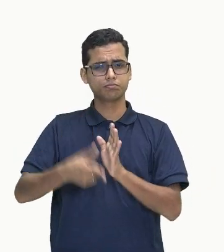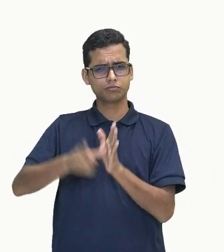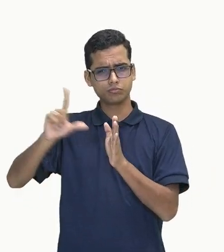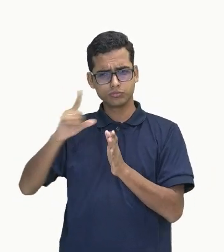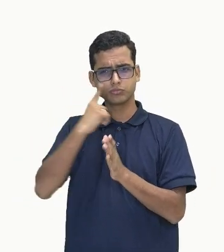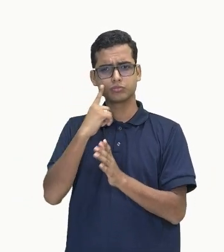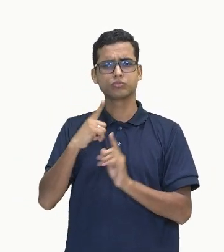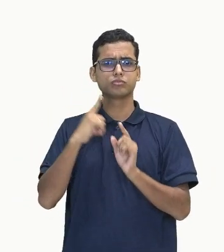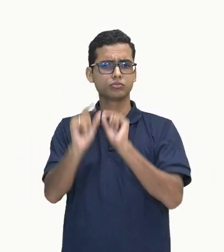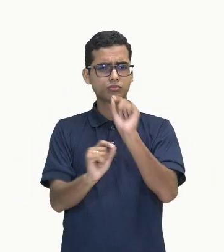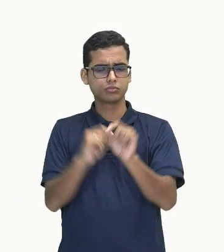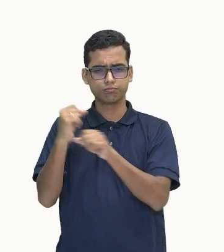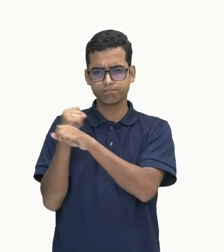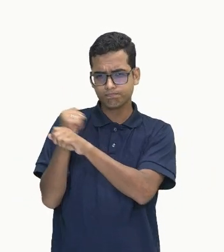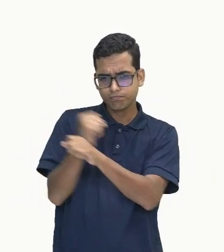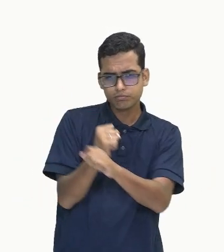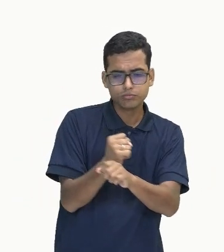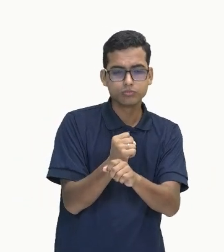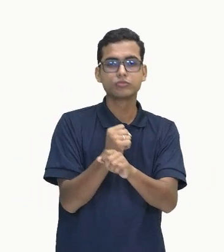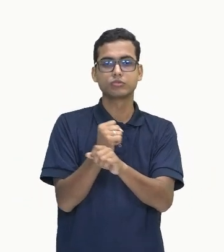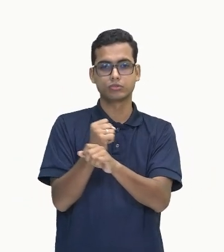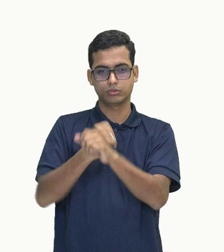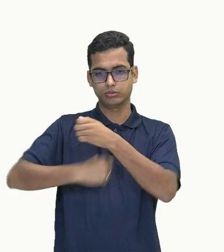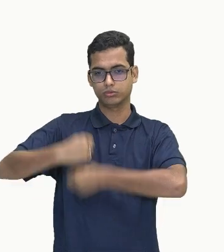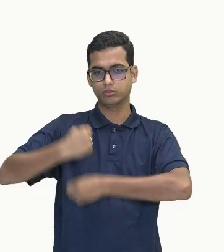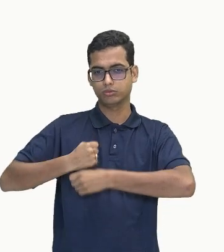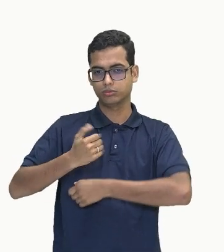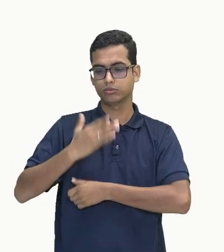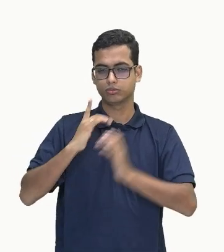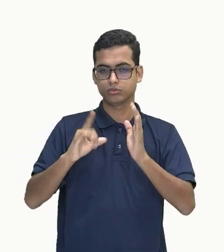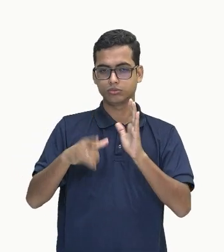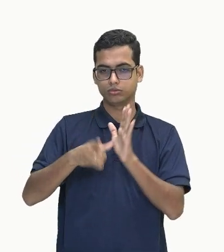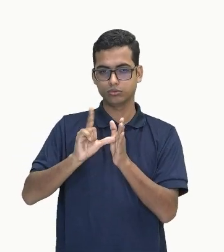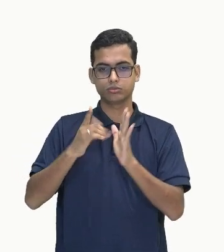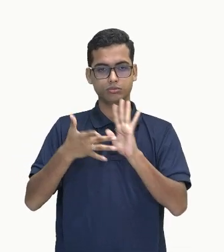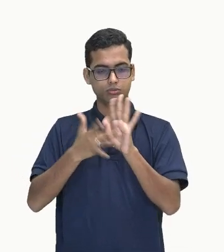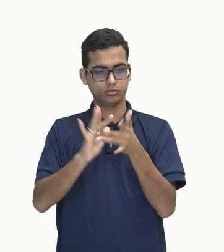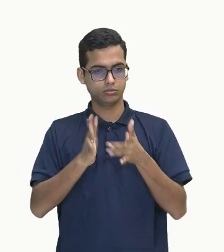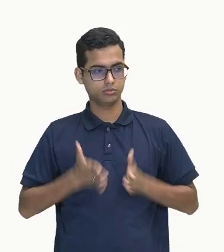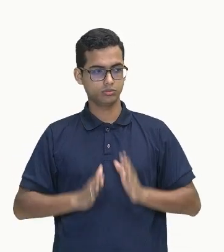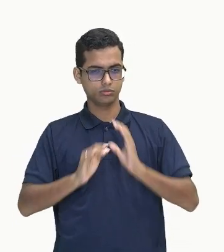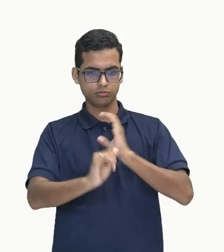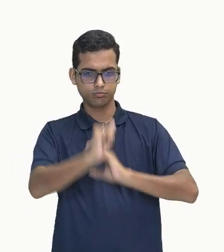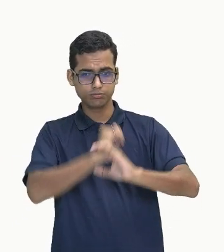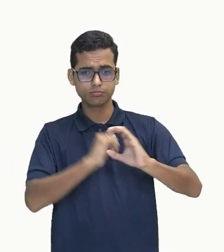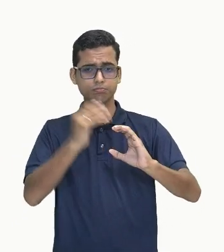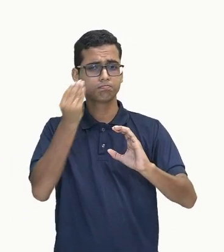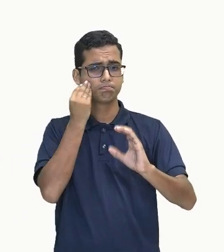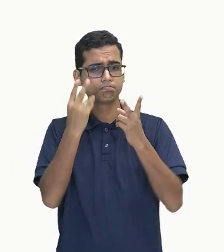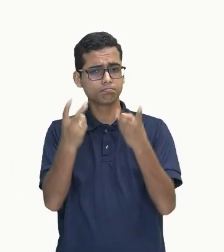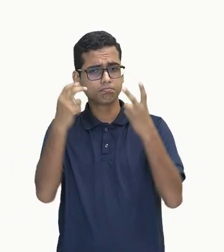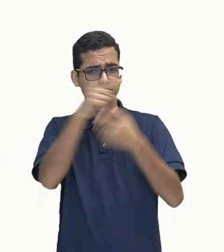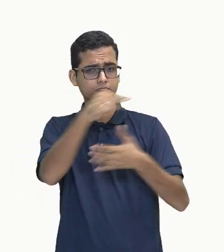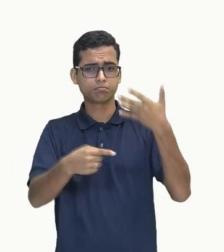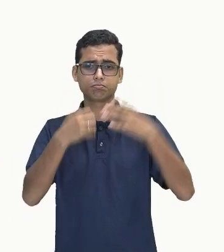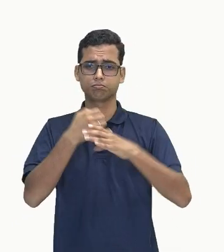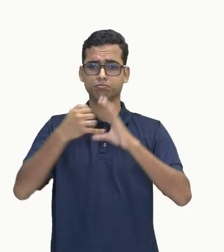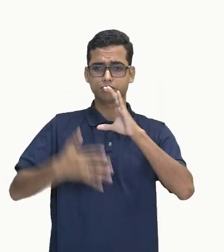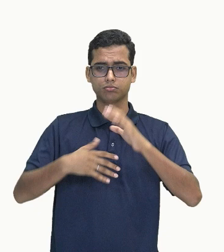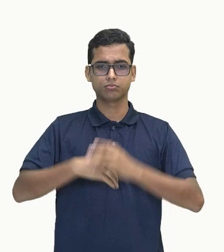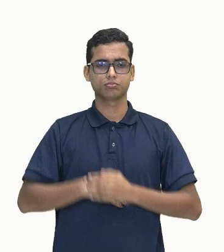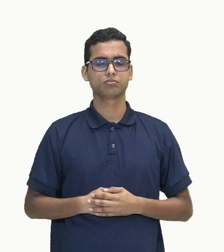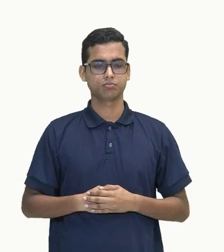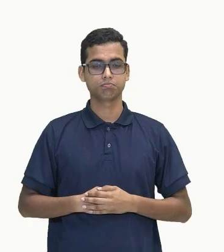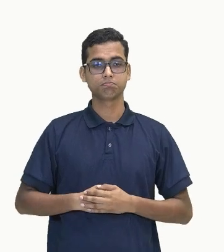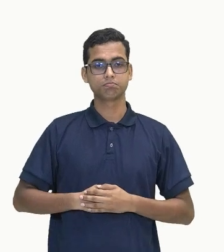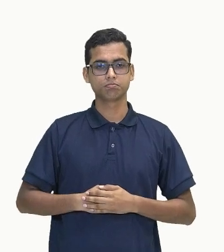alguns anos antes de Cristo. E aí nós observamos algumas dessas características. Na Idade Moderna,